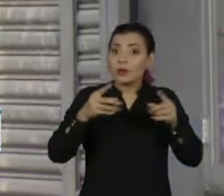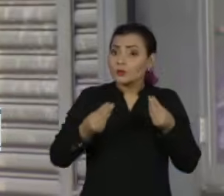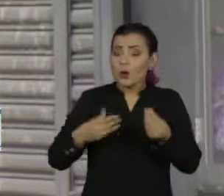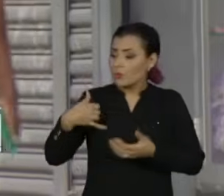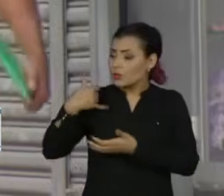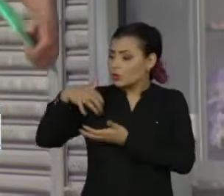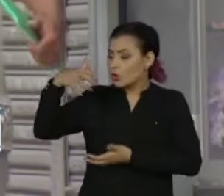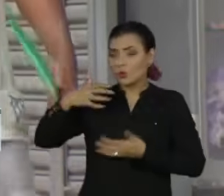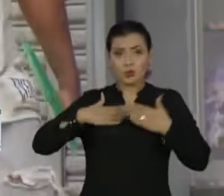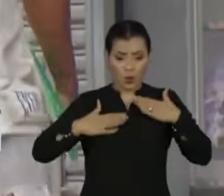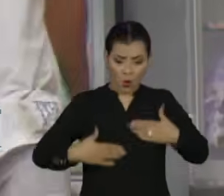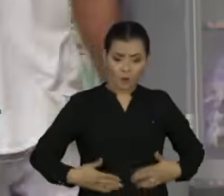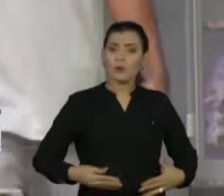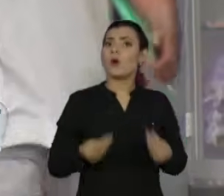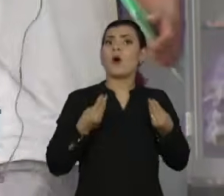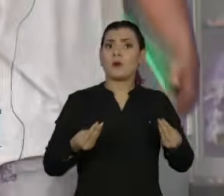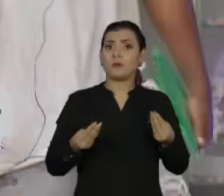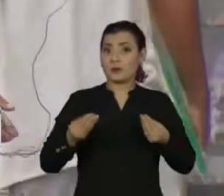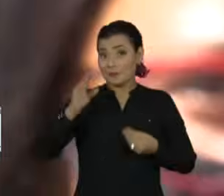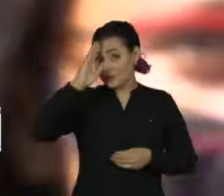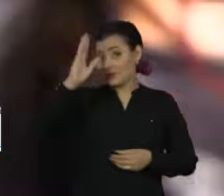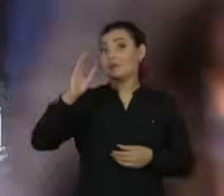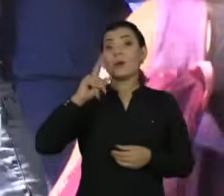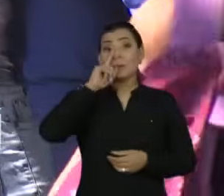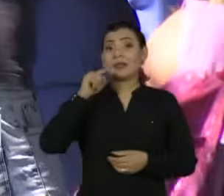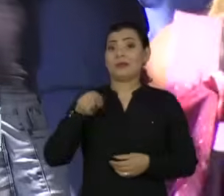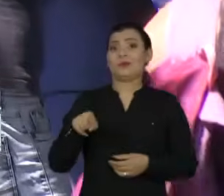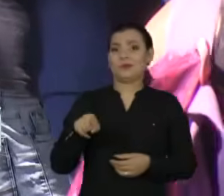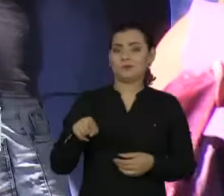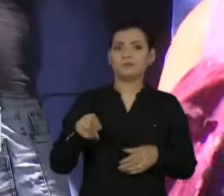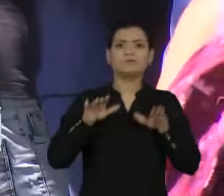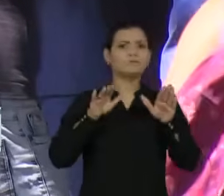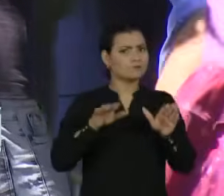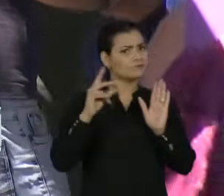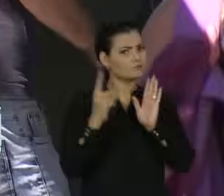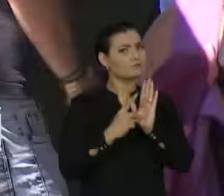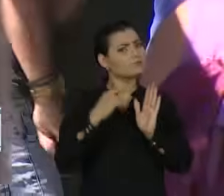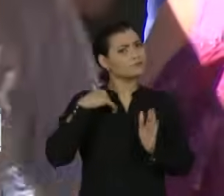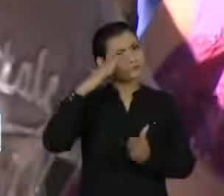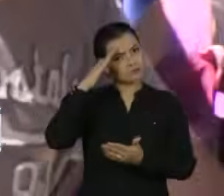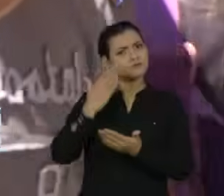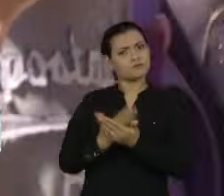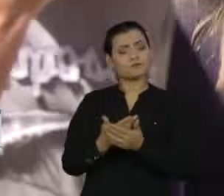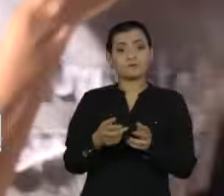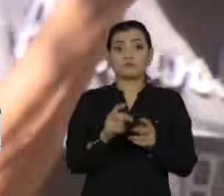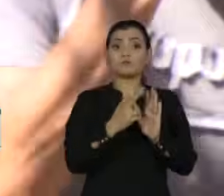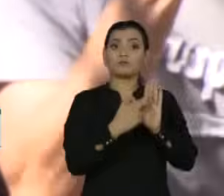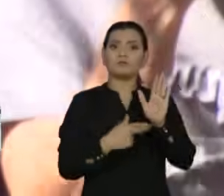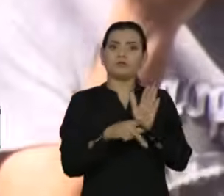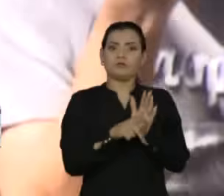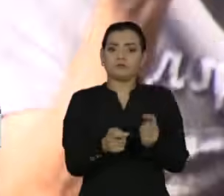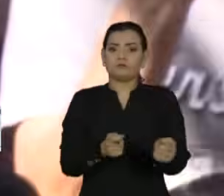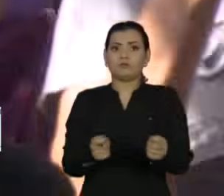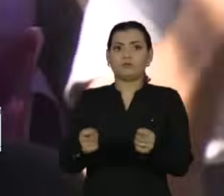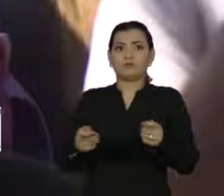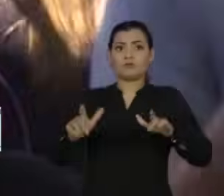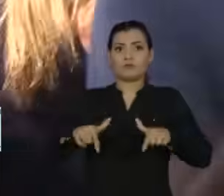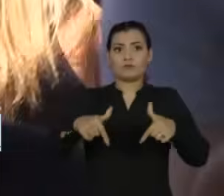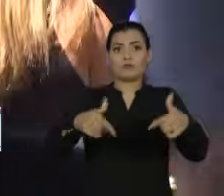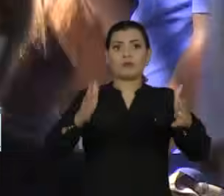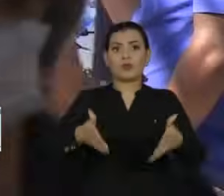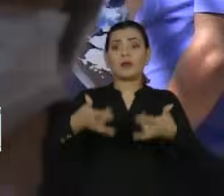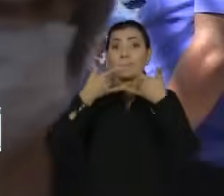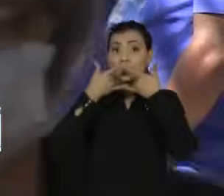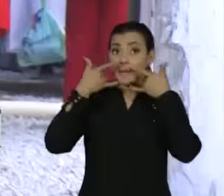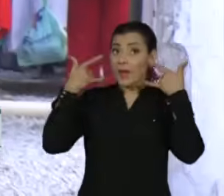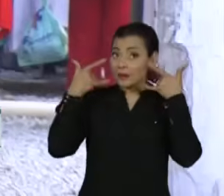idosos, considerados o maior grupo de risco. De qualquer modo, ela acredita que as medidas de proteção já adotadas, como o uso de máscara,